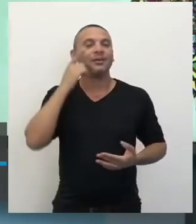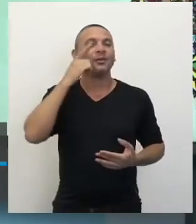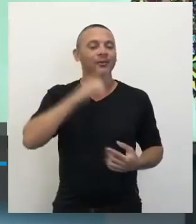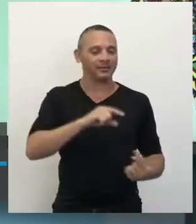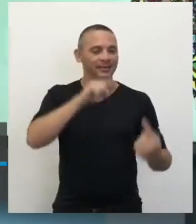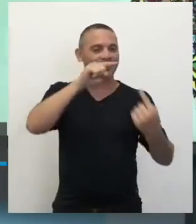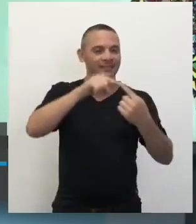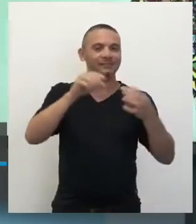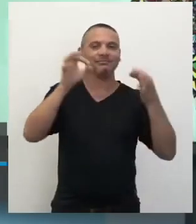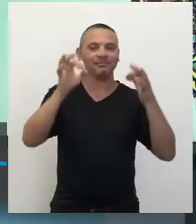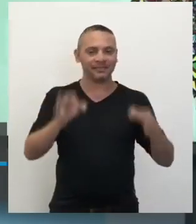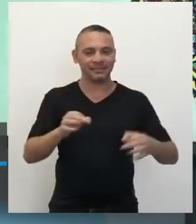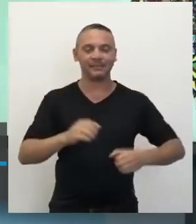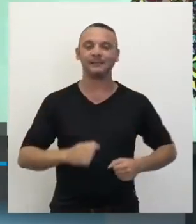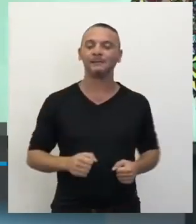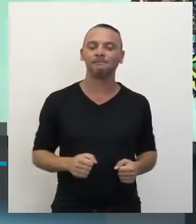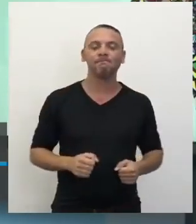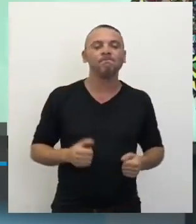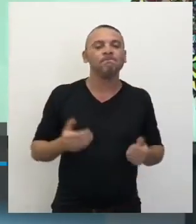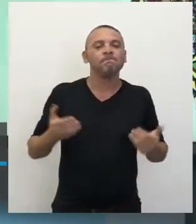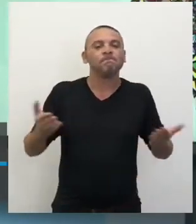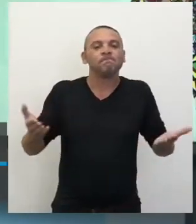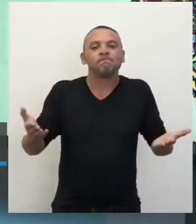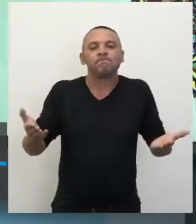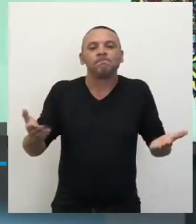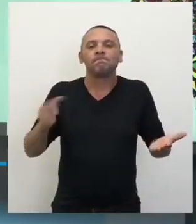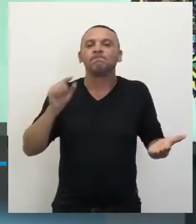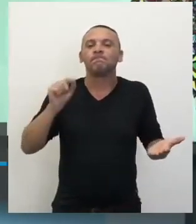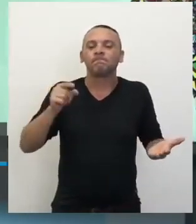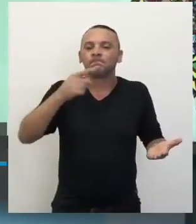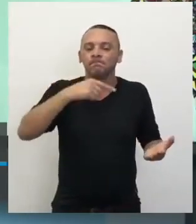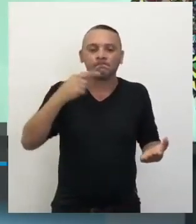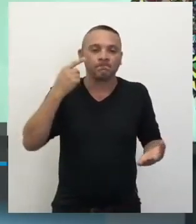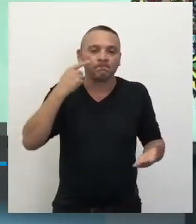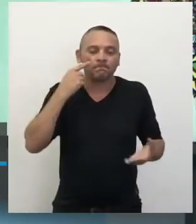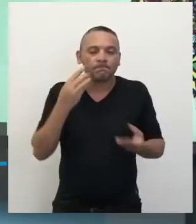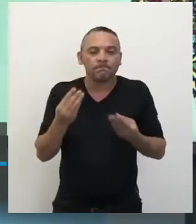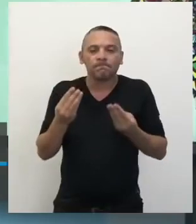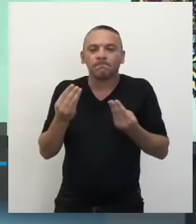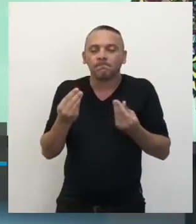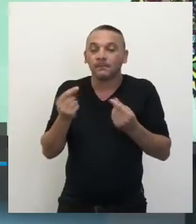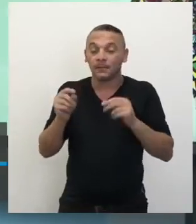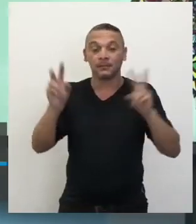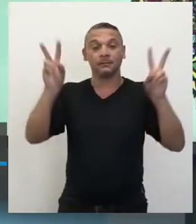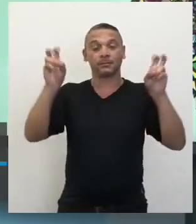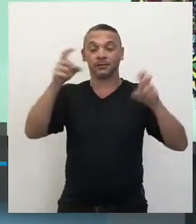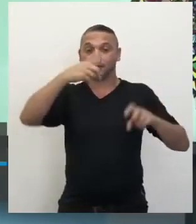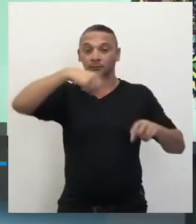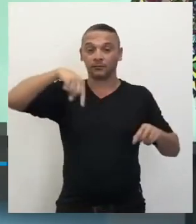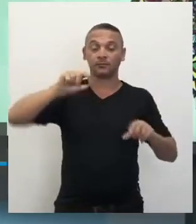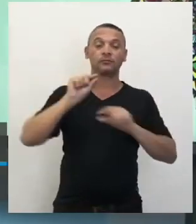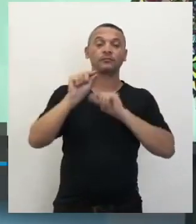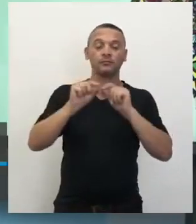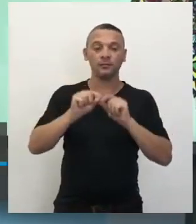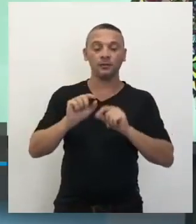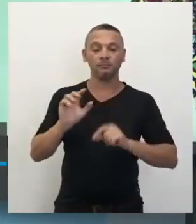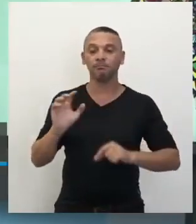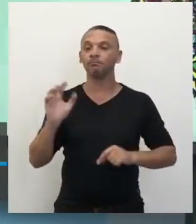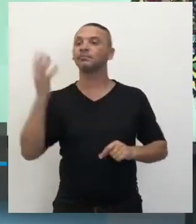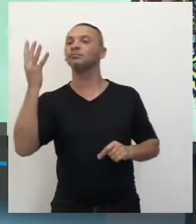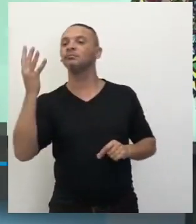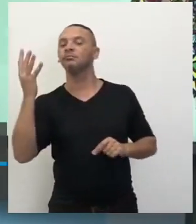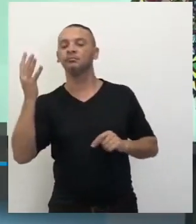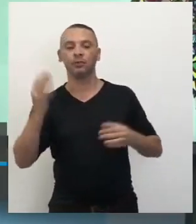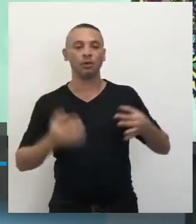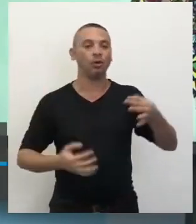aí recordar dessa parte. E para instigá-los mais, porque a questão que nós vamos debater hoje, o que é fato, o que é